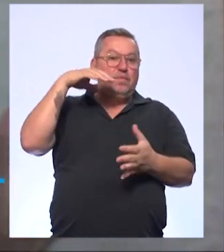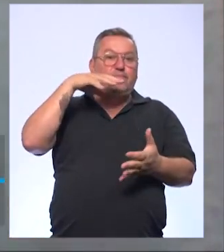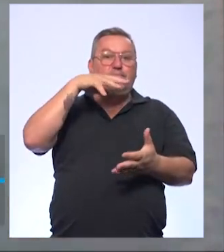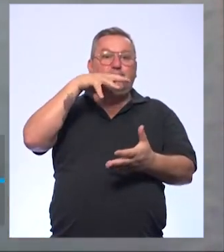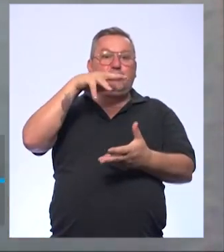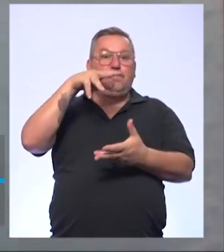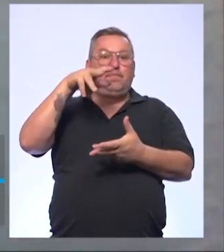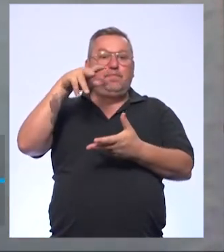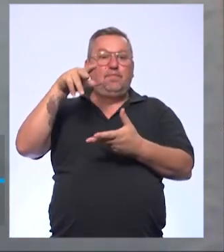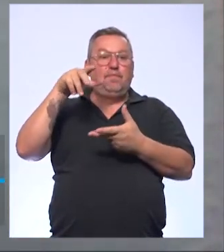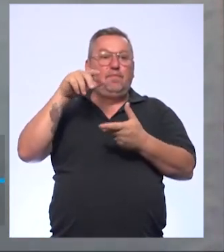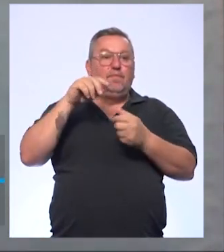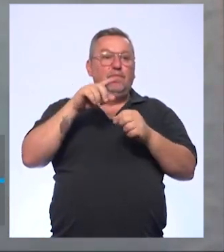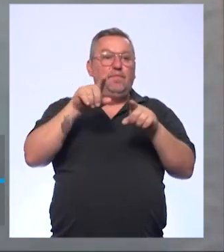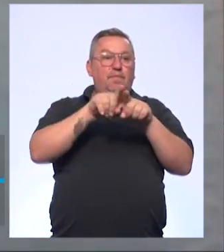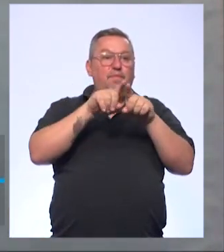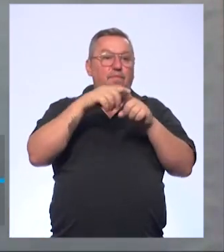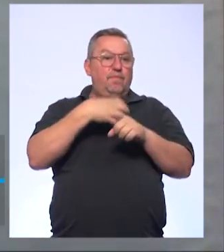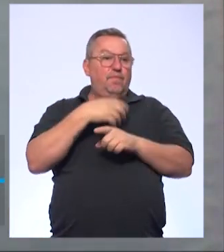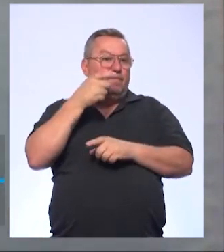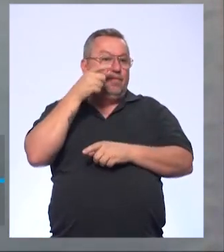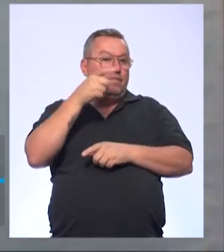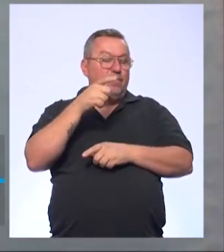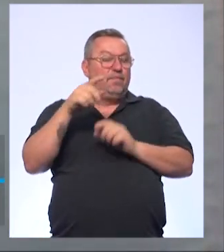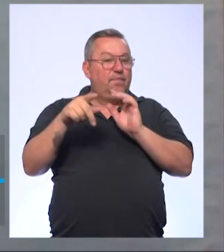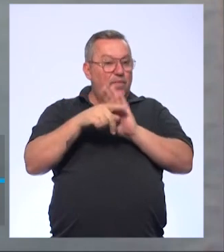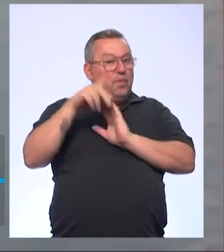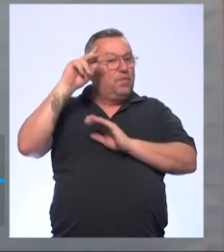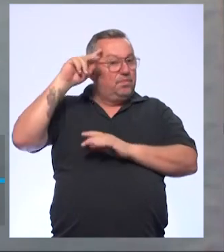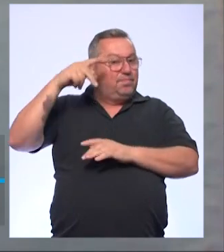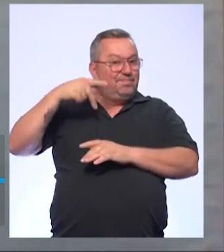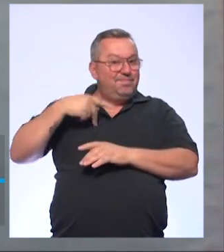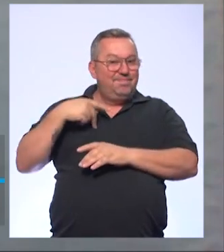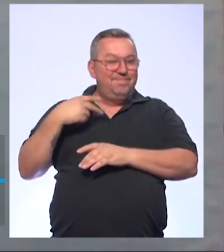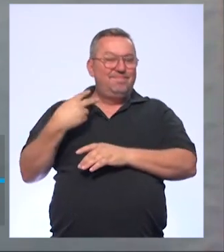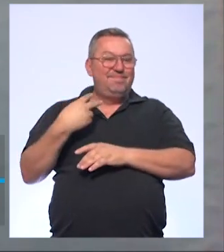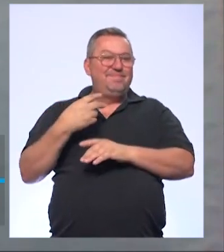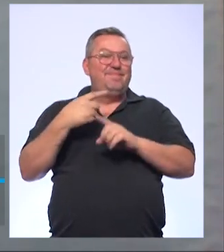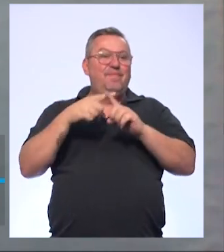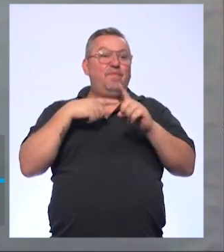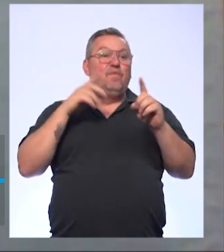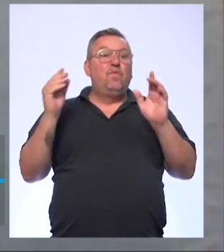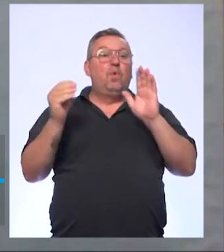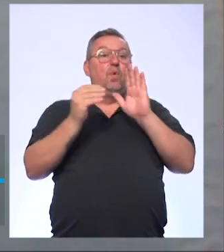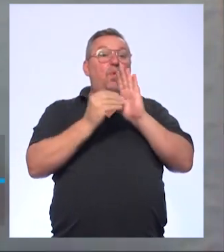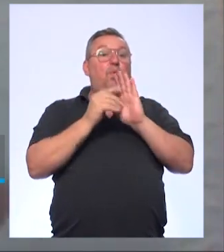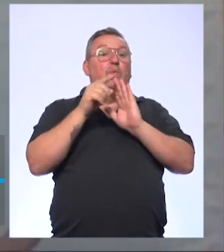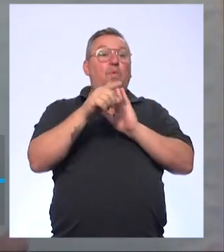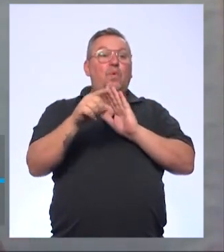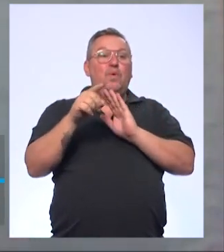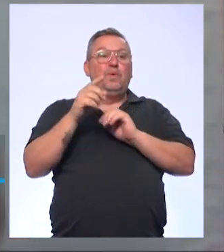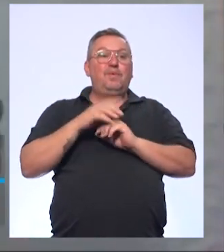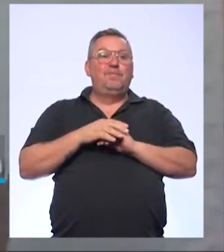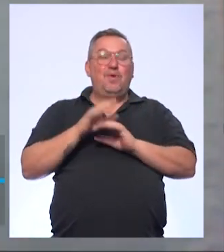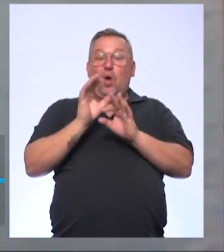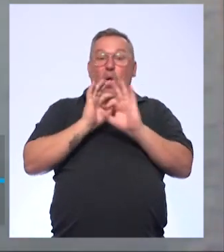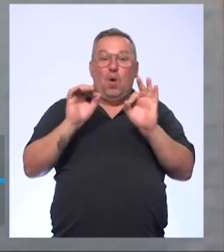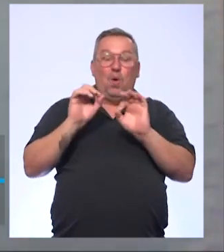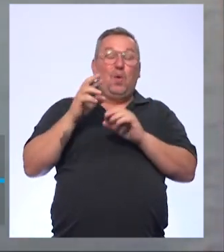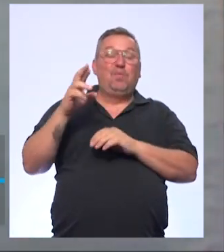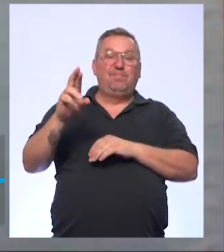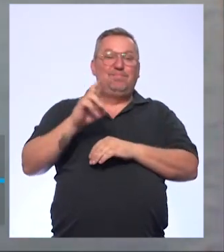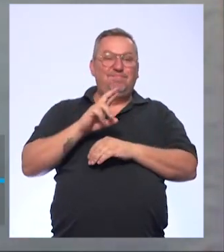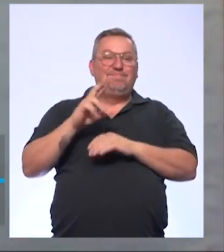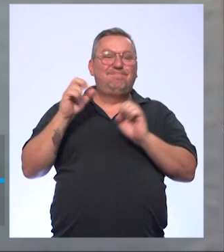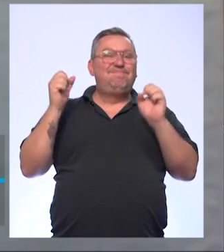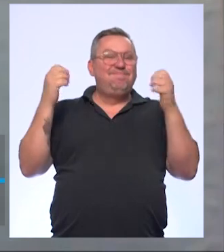planeta, a forma de olhar para si, não é mesmo? Então, vou colocar para vocês, ótimas respostas, gostei de todas,